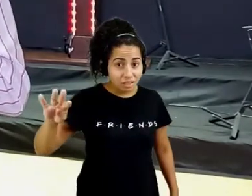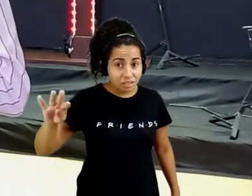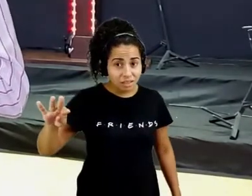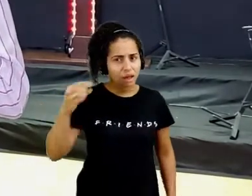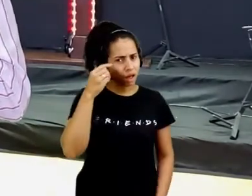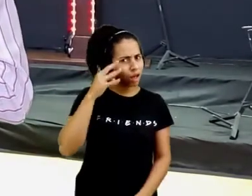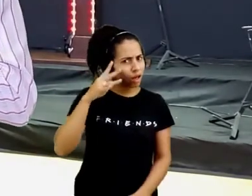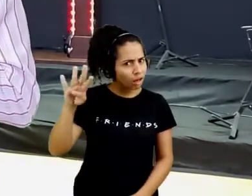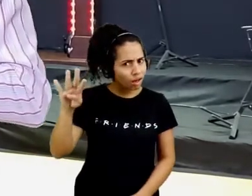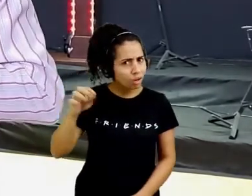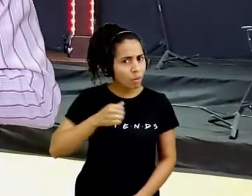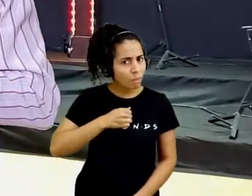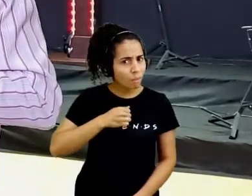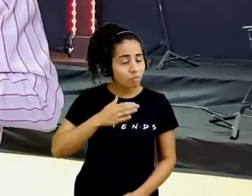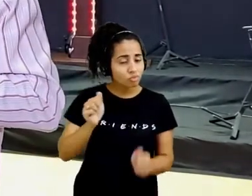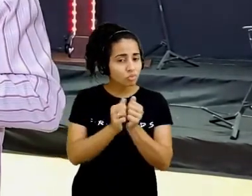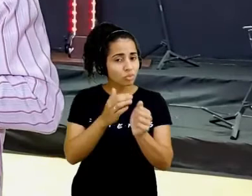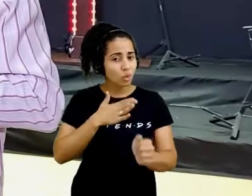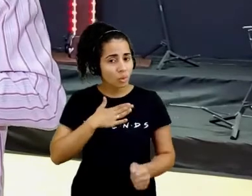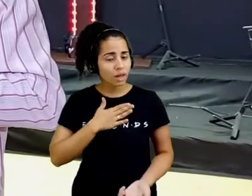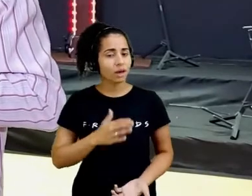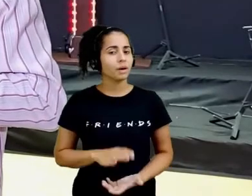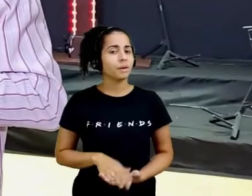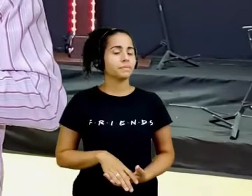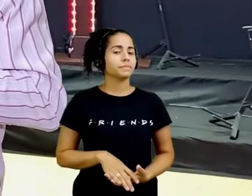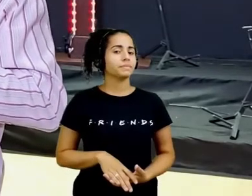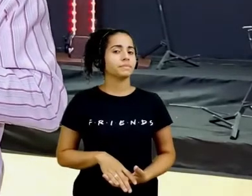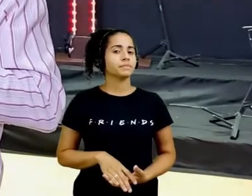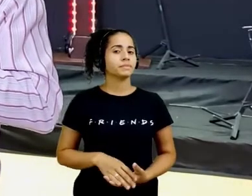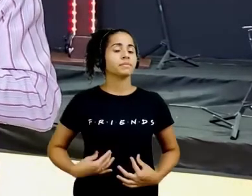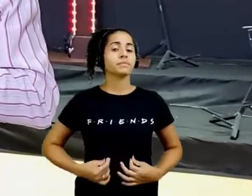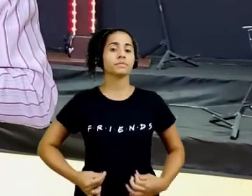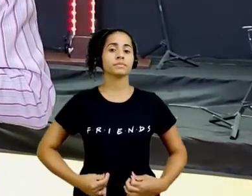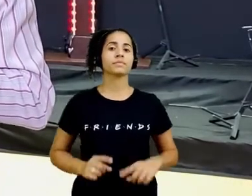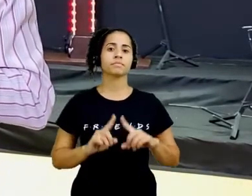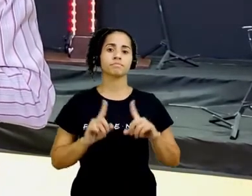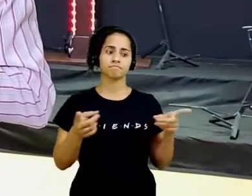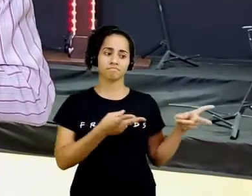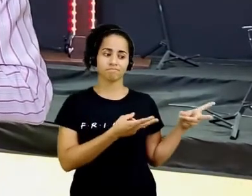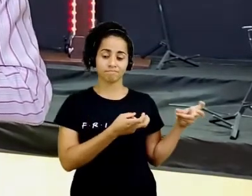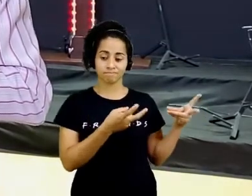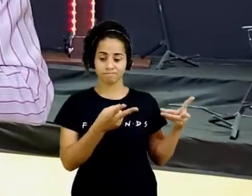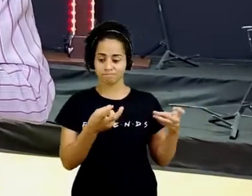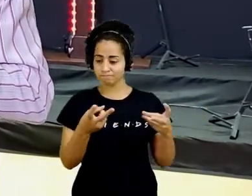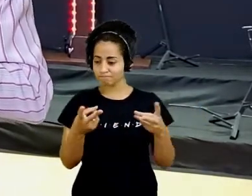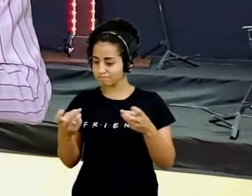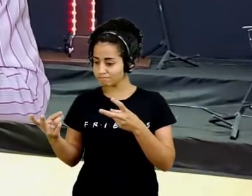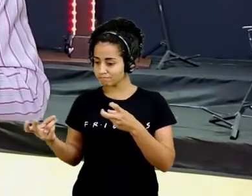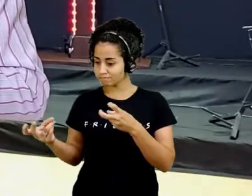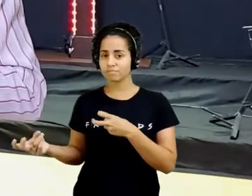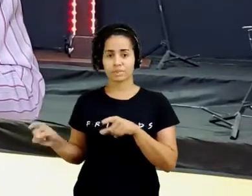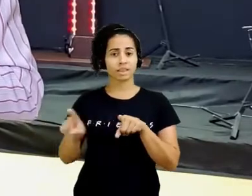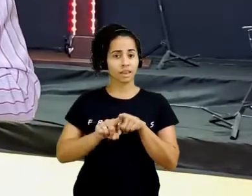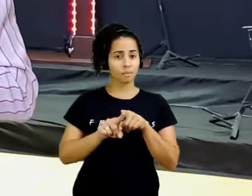uma reflexão. E aí, queridos, diante do quadro vivido por todos,